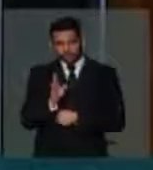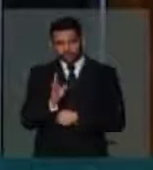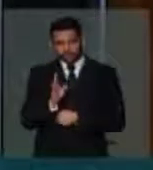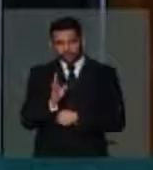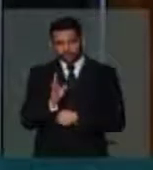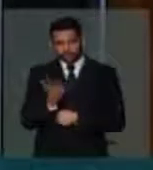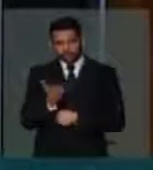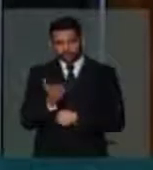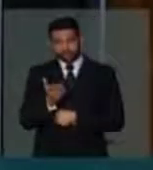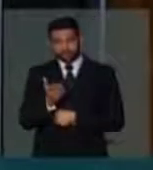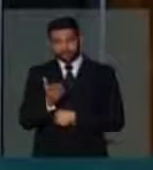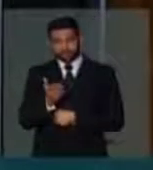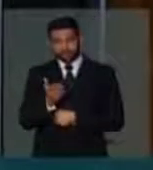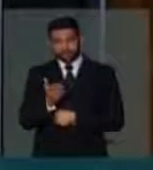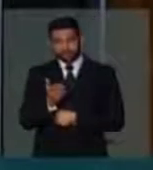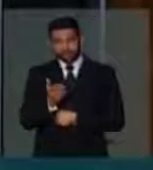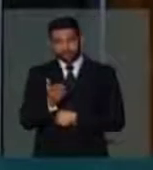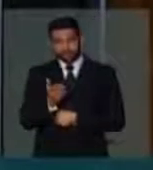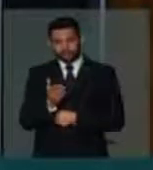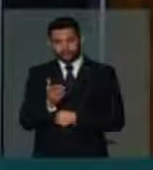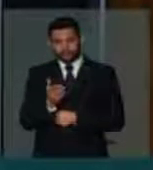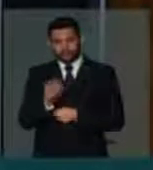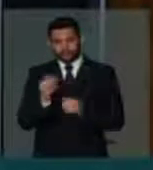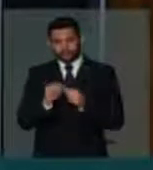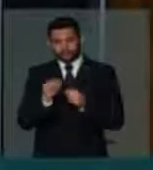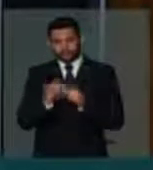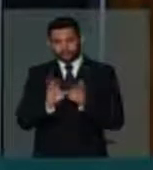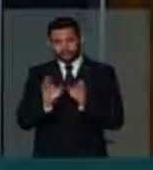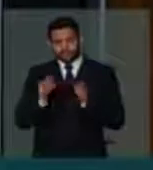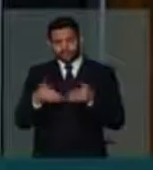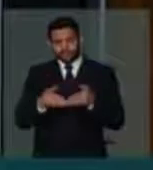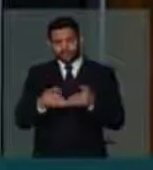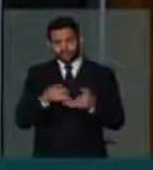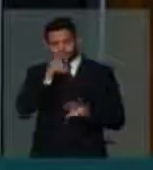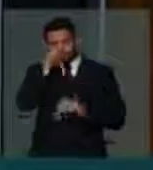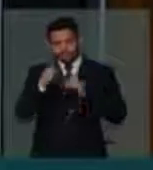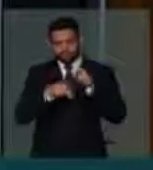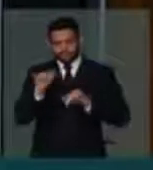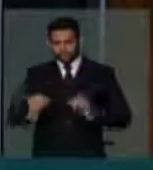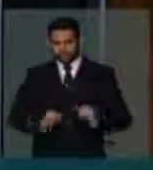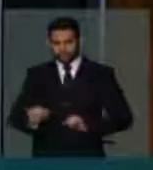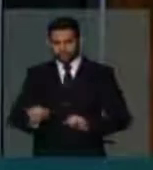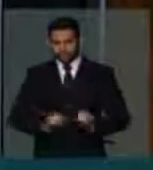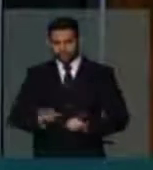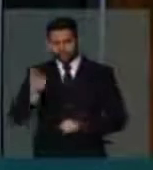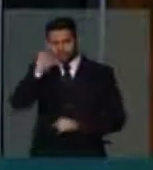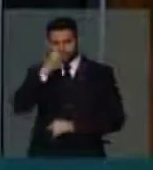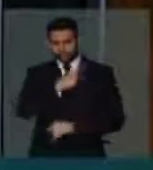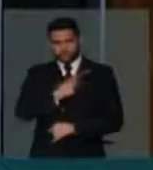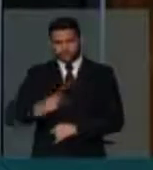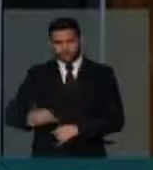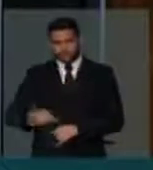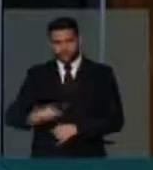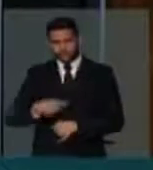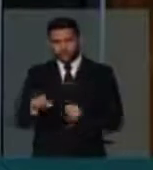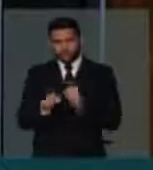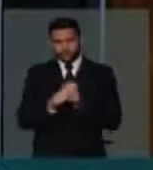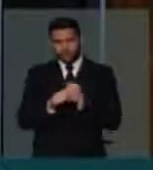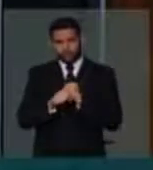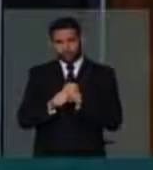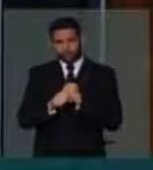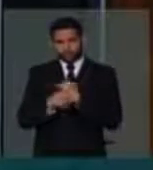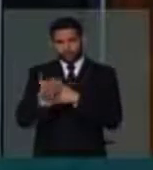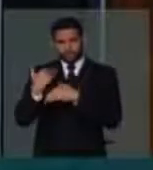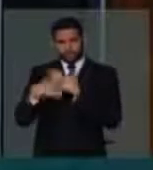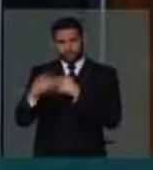desse país. E fazem parte de um povo sofrido, senhor presidente, que ao longo dos últimos